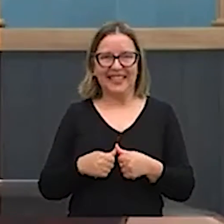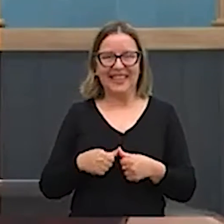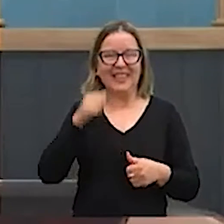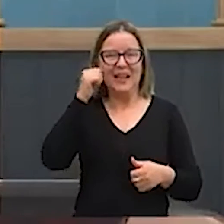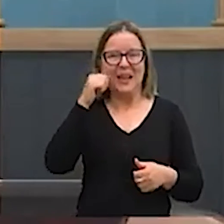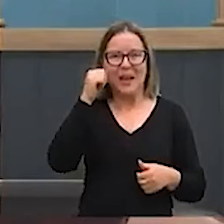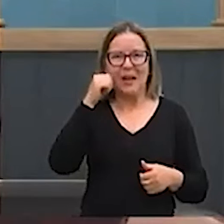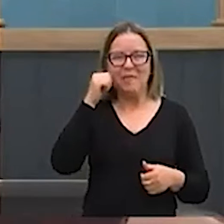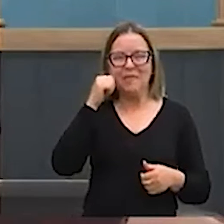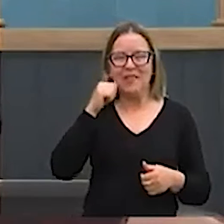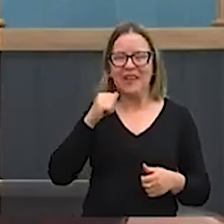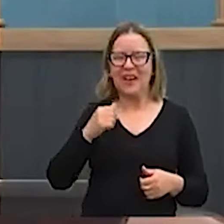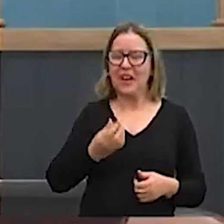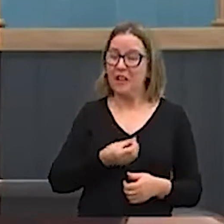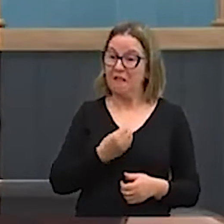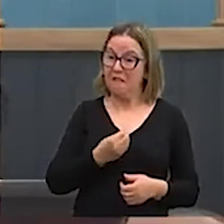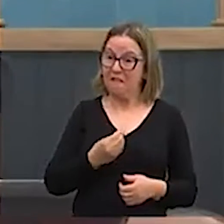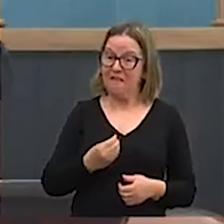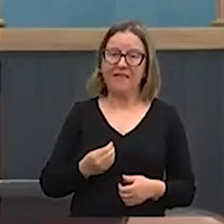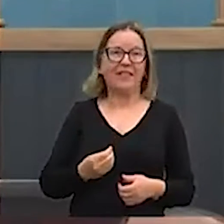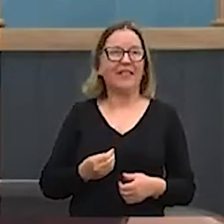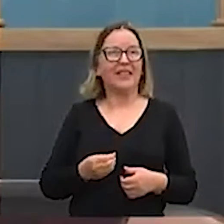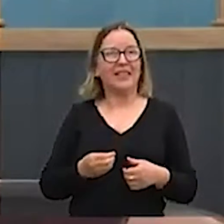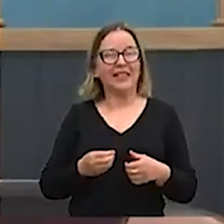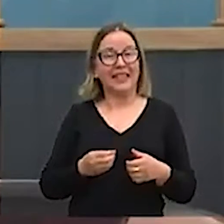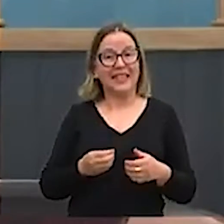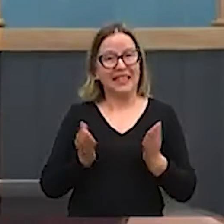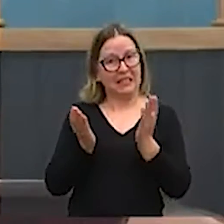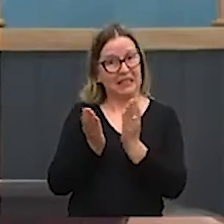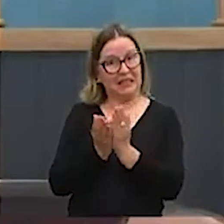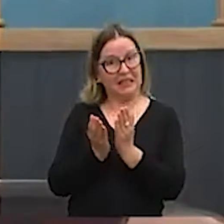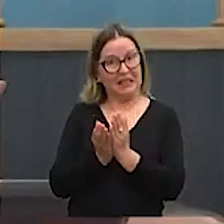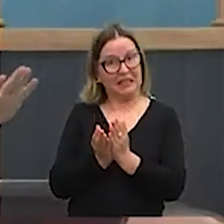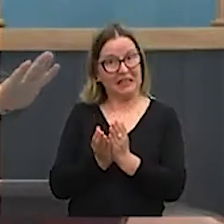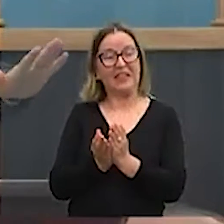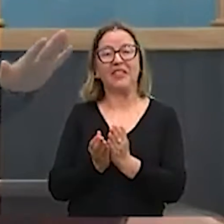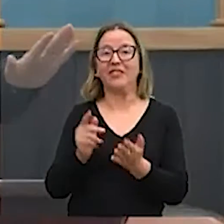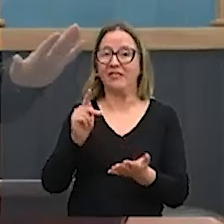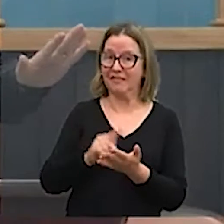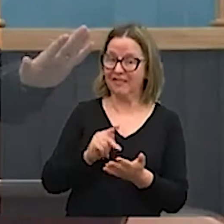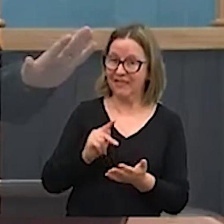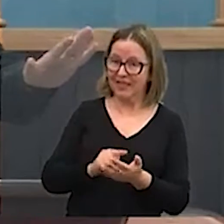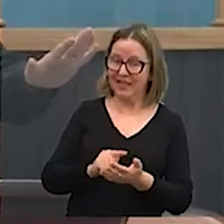frutos, vida de Cristo, com todas as deficiências da humanidade.